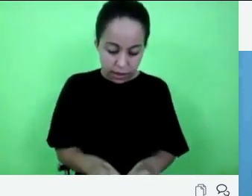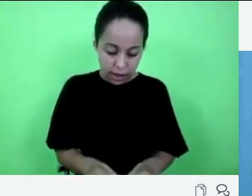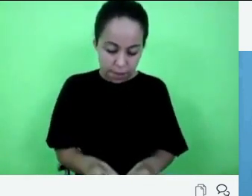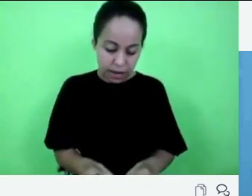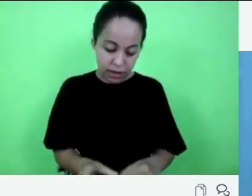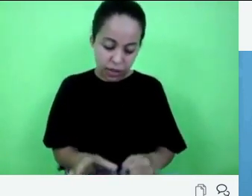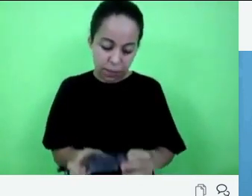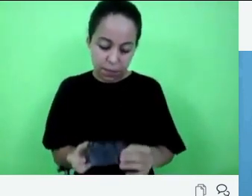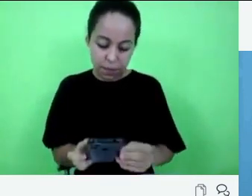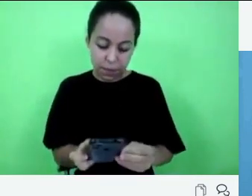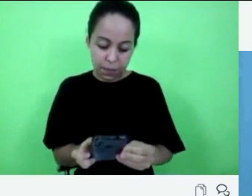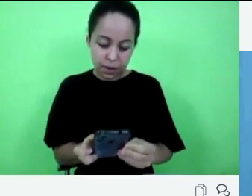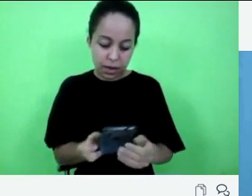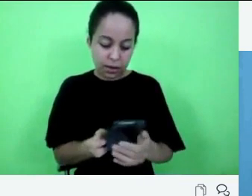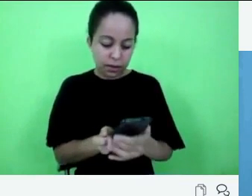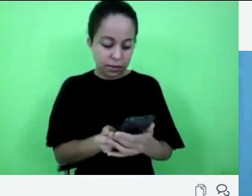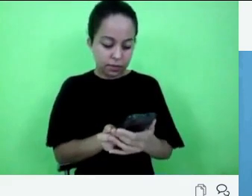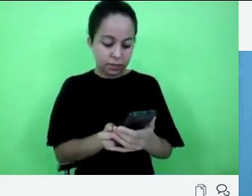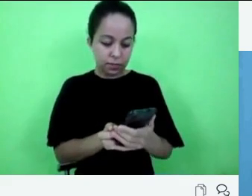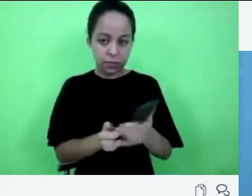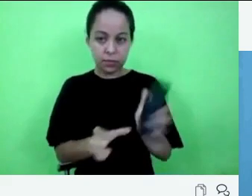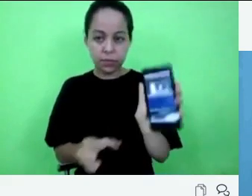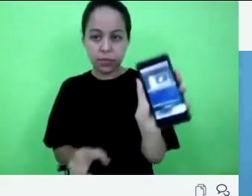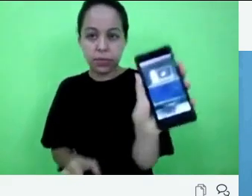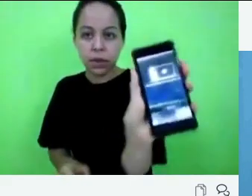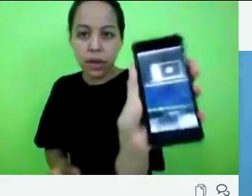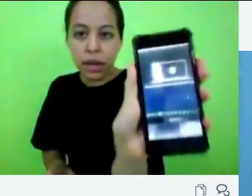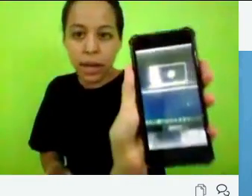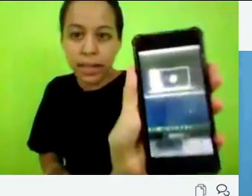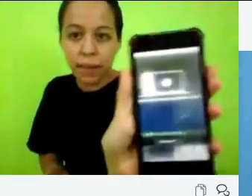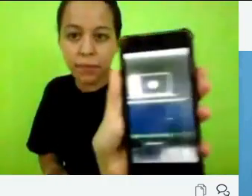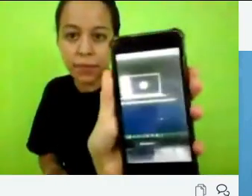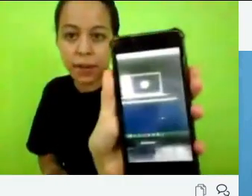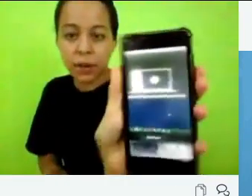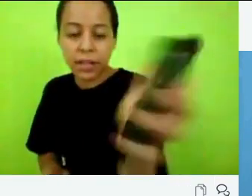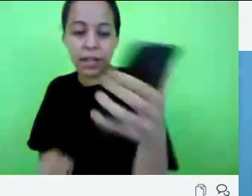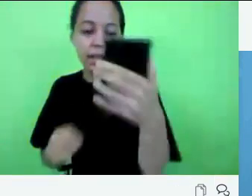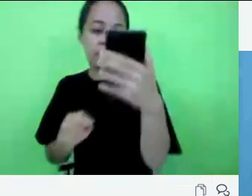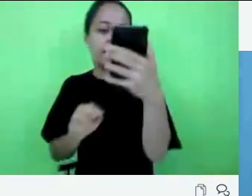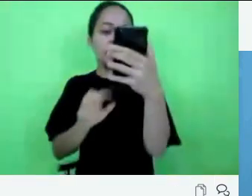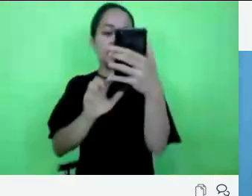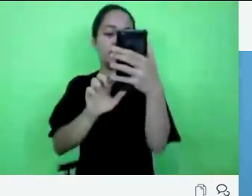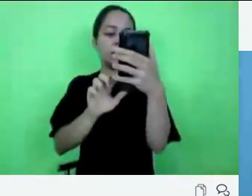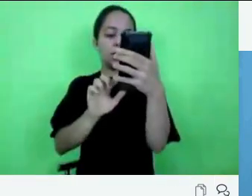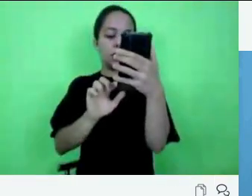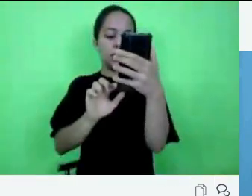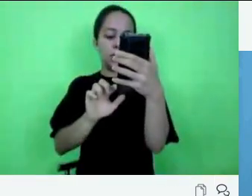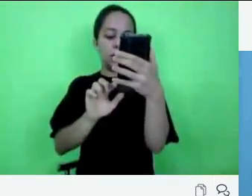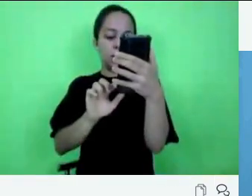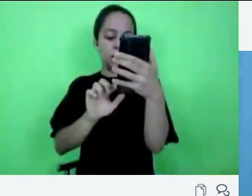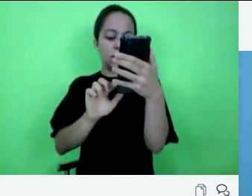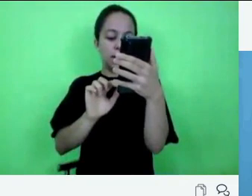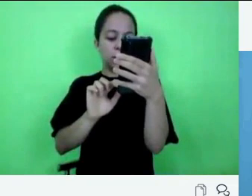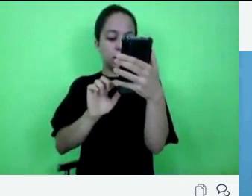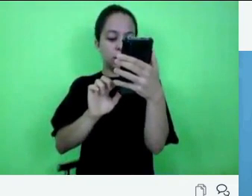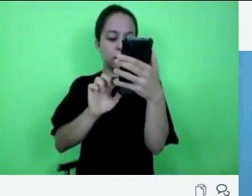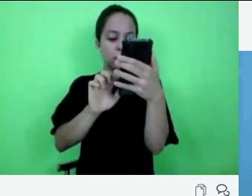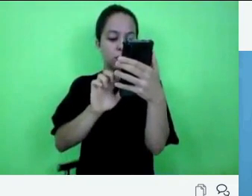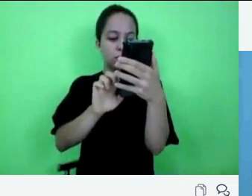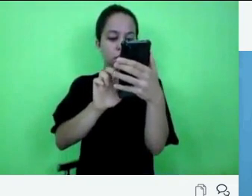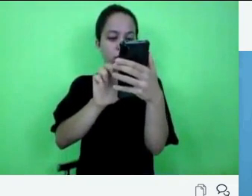Tá Engraçado, aparecendo. o limite não bateu 75. Ele tá falando aqui que não tá sendo transmitido no